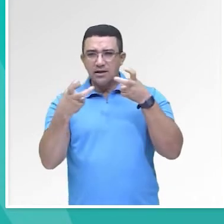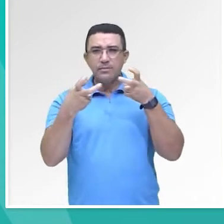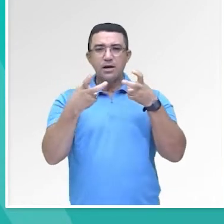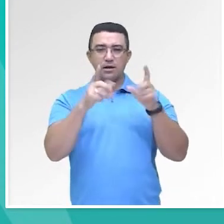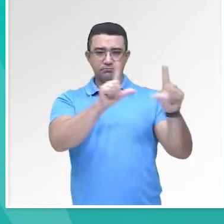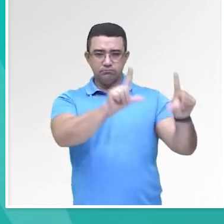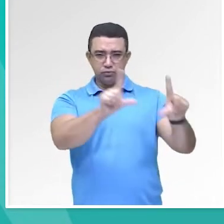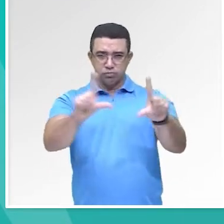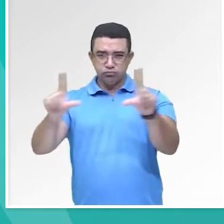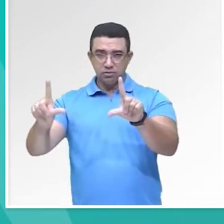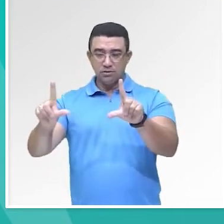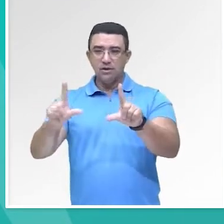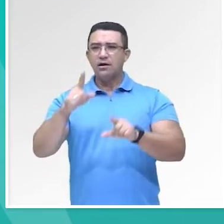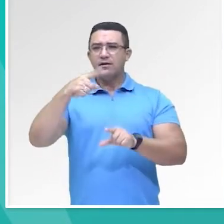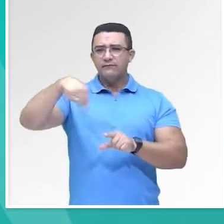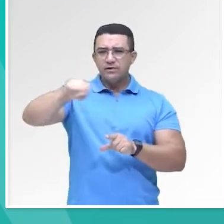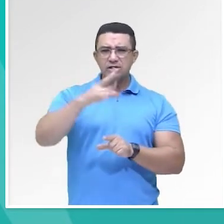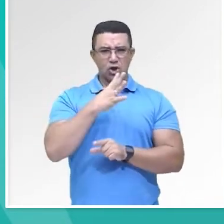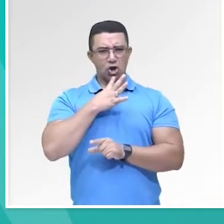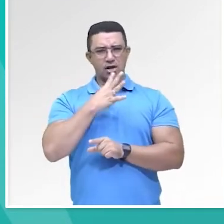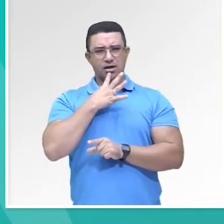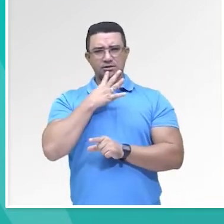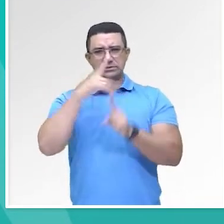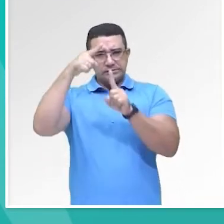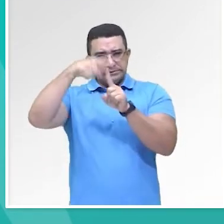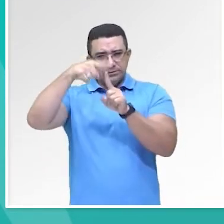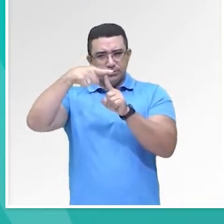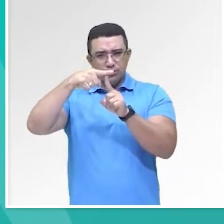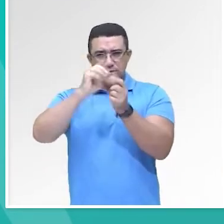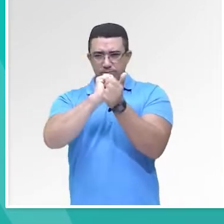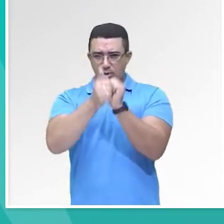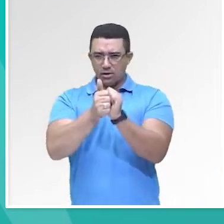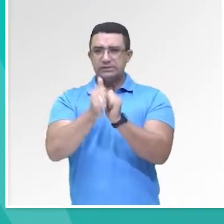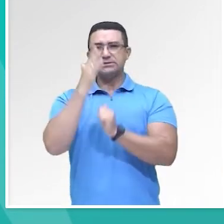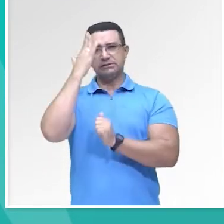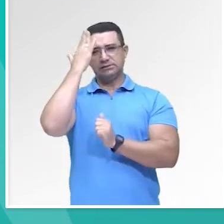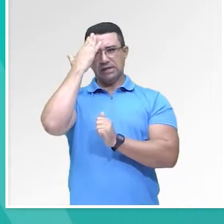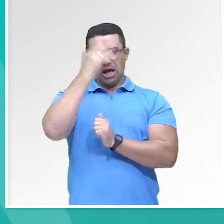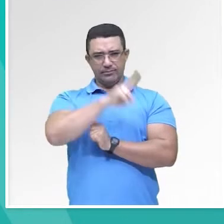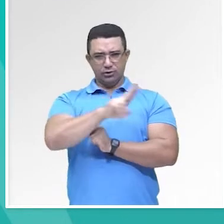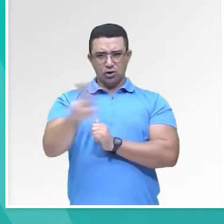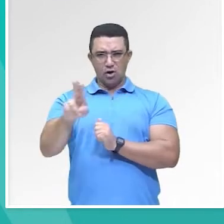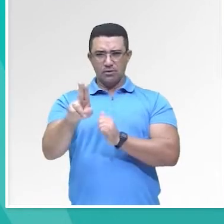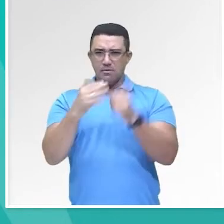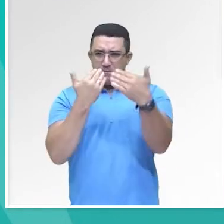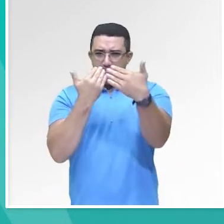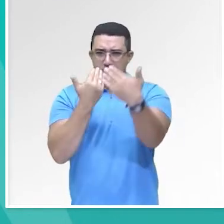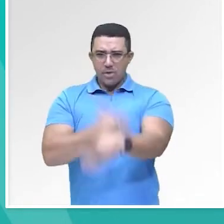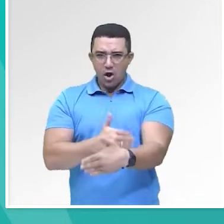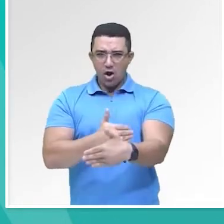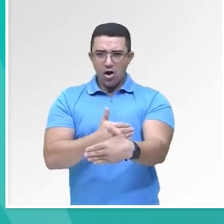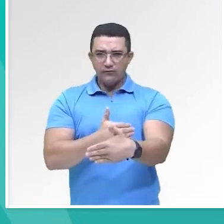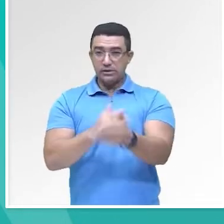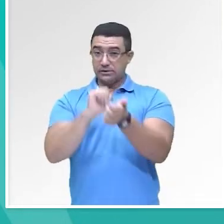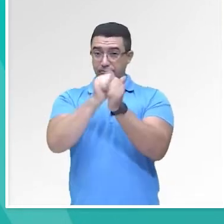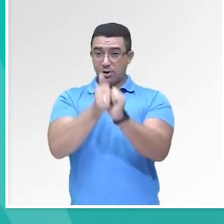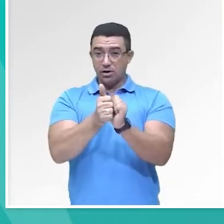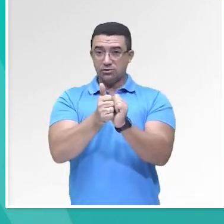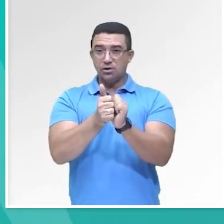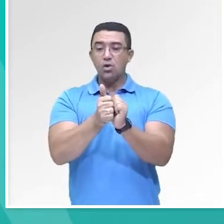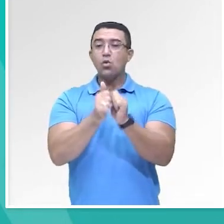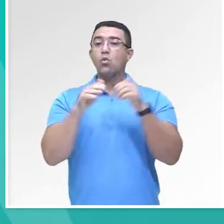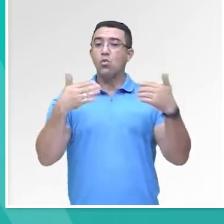respondam. Você conhece esse esporte? Sabe o nome dessas provas? E aí,